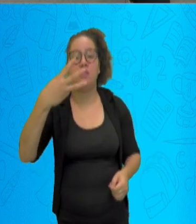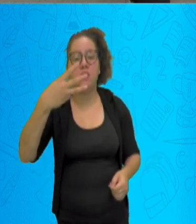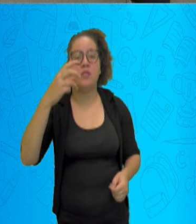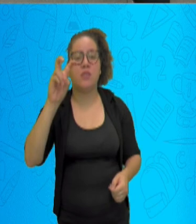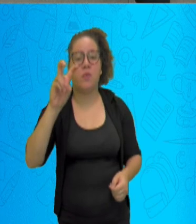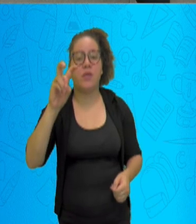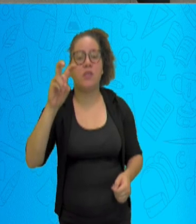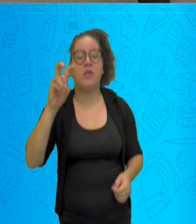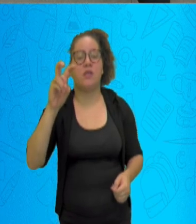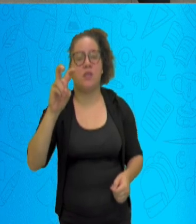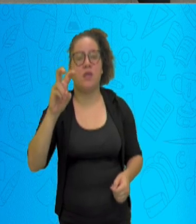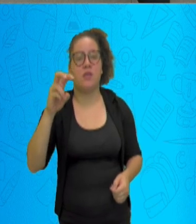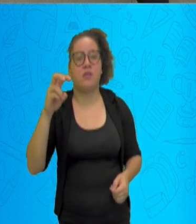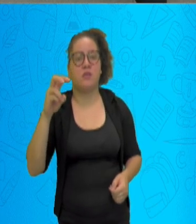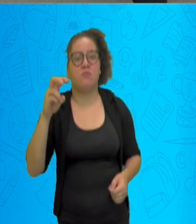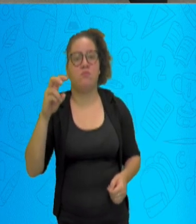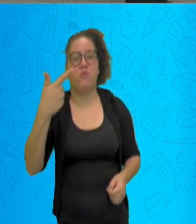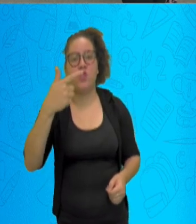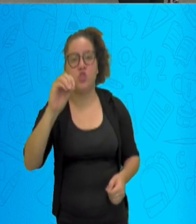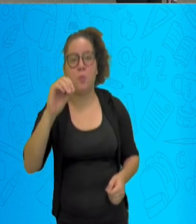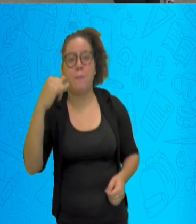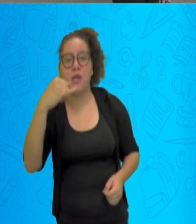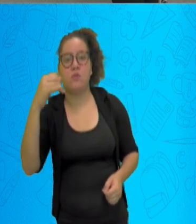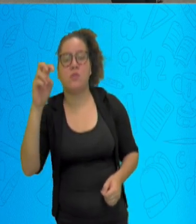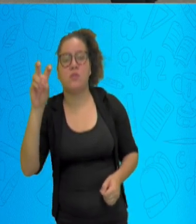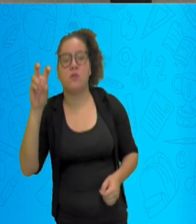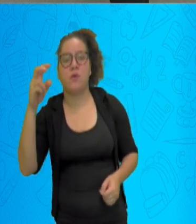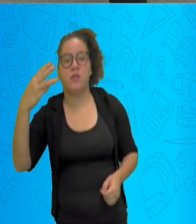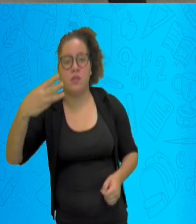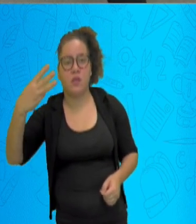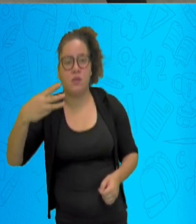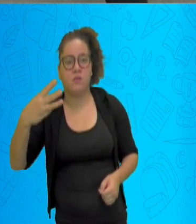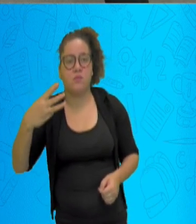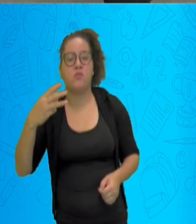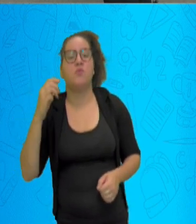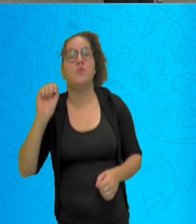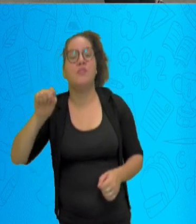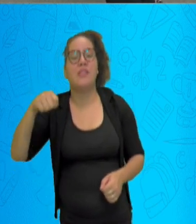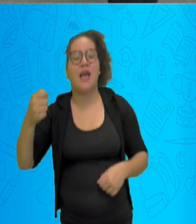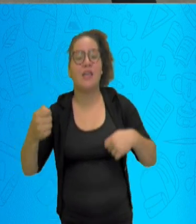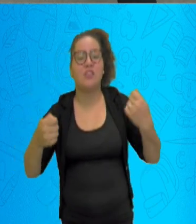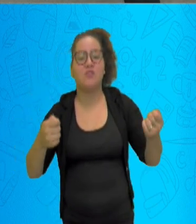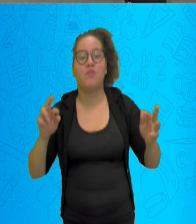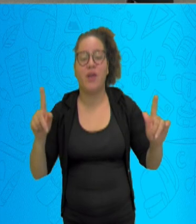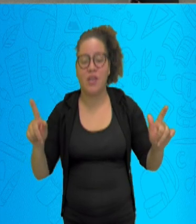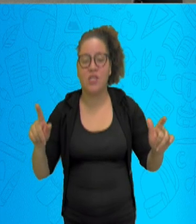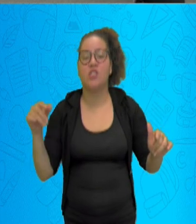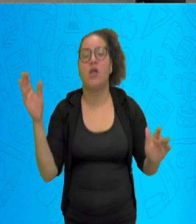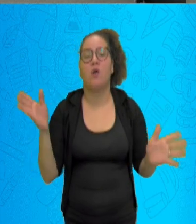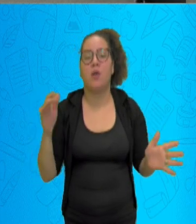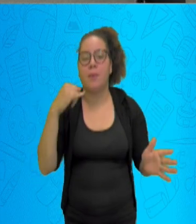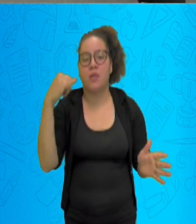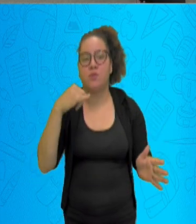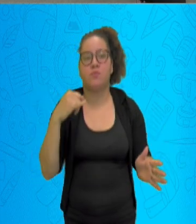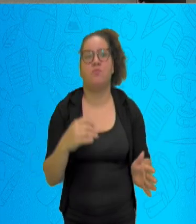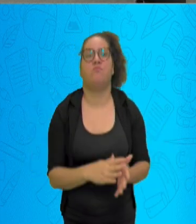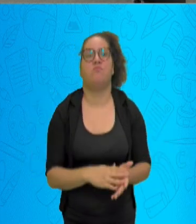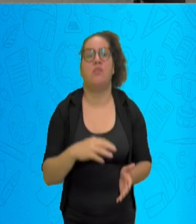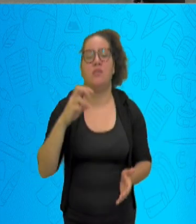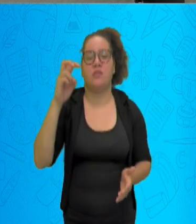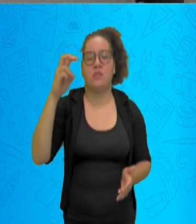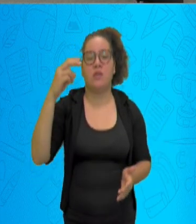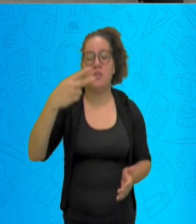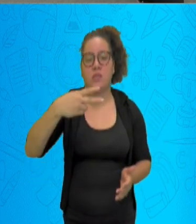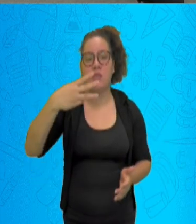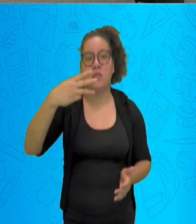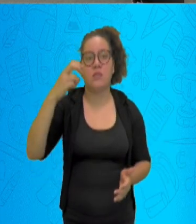menos 53 é o quê? Sinais diferentes, eu vou subtrair. Então, quanto que é 53 menos